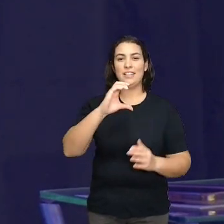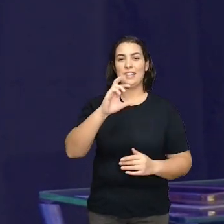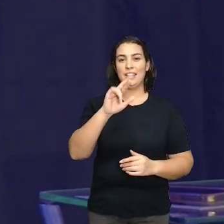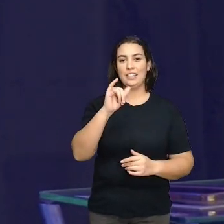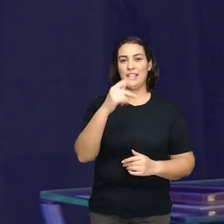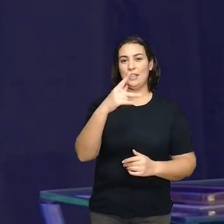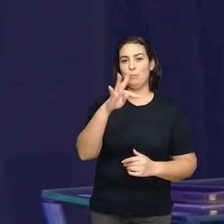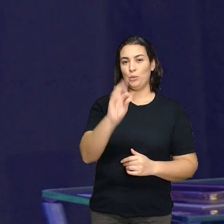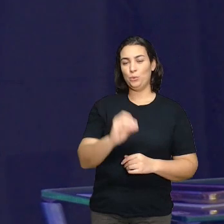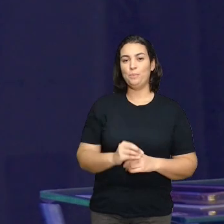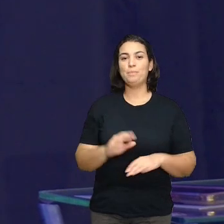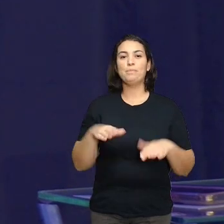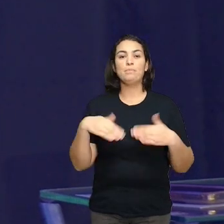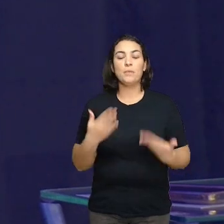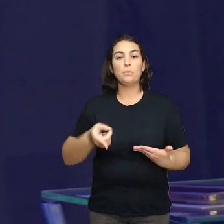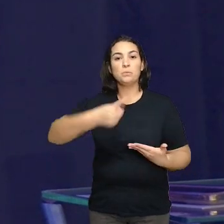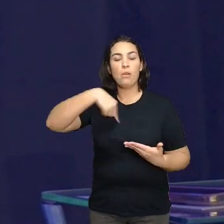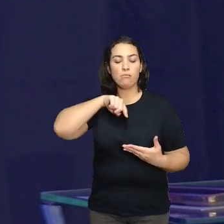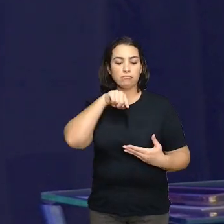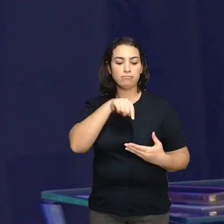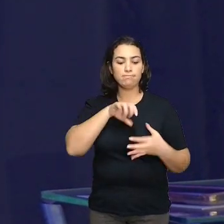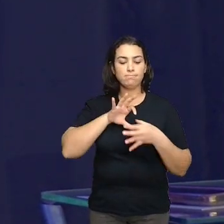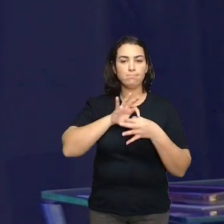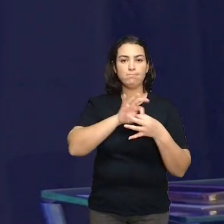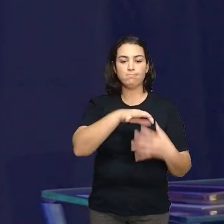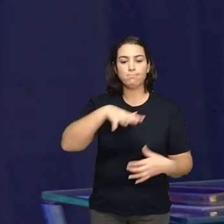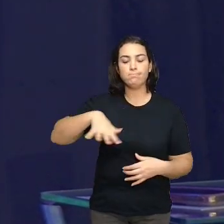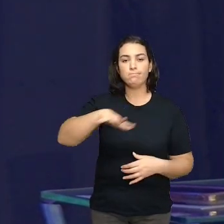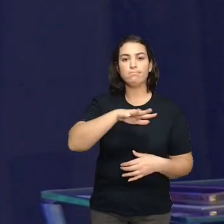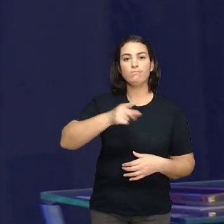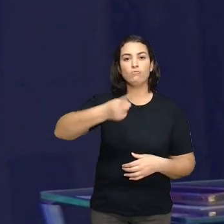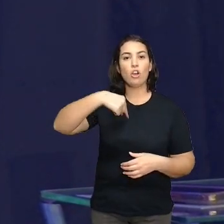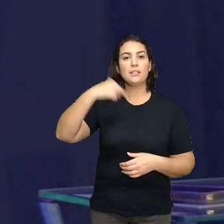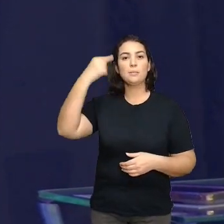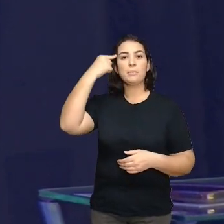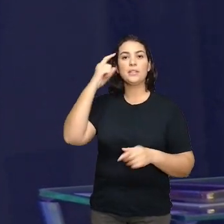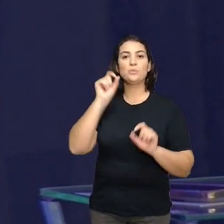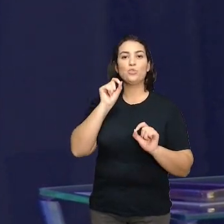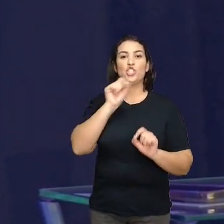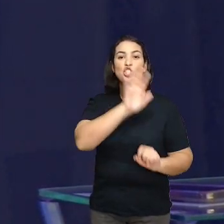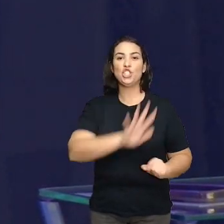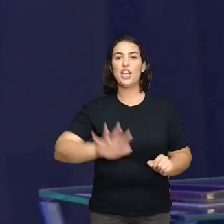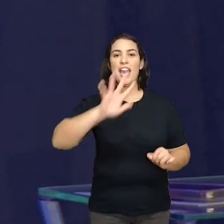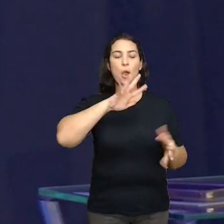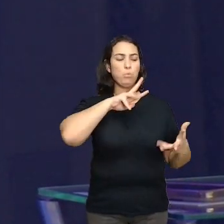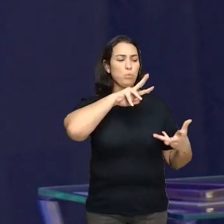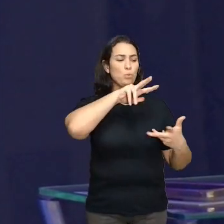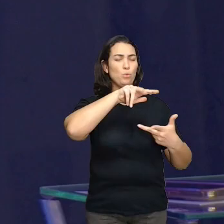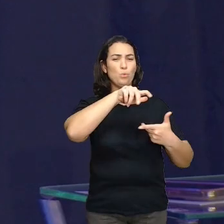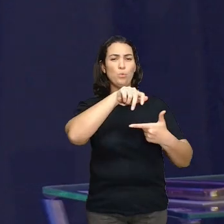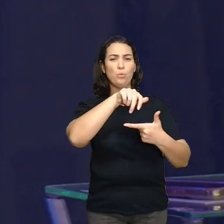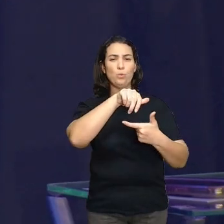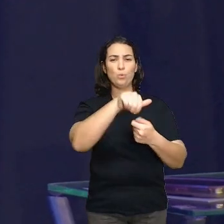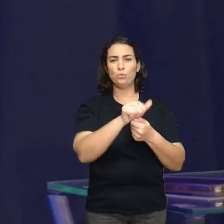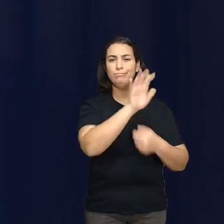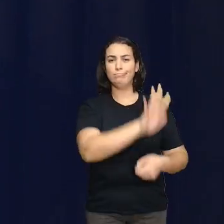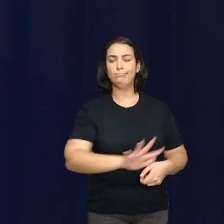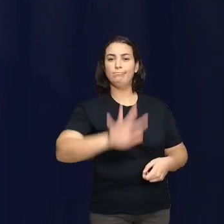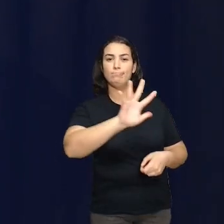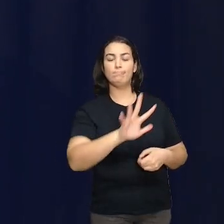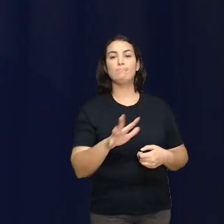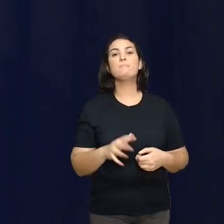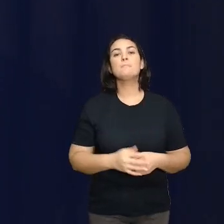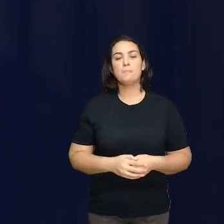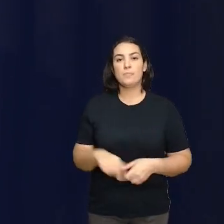contexto e pensa muito globo, né? A gente pensa muito no mundo inteiro, porque é isso, é uma parada que não